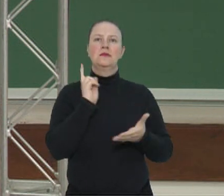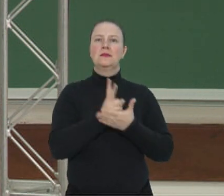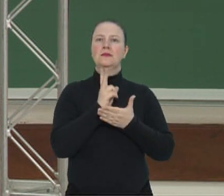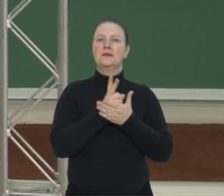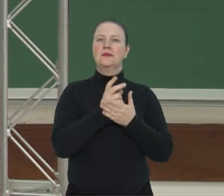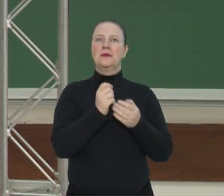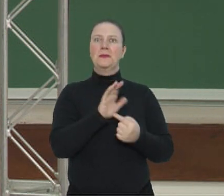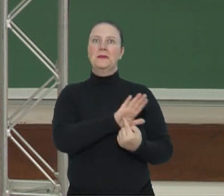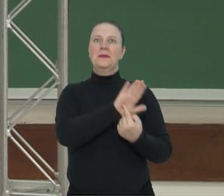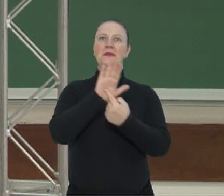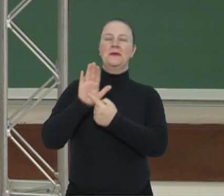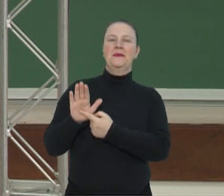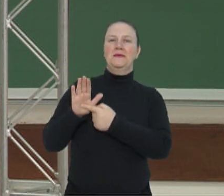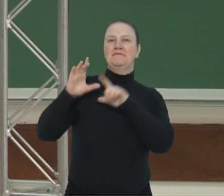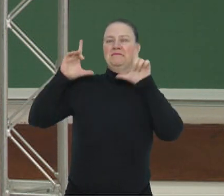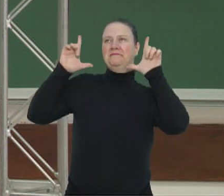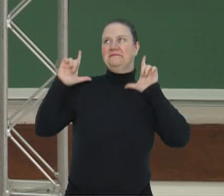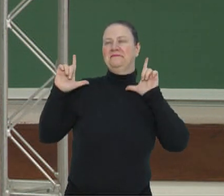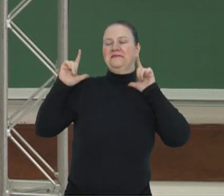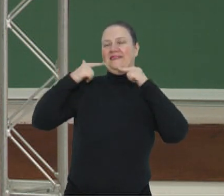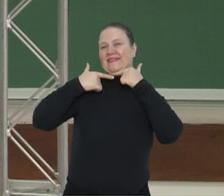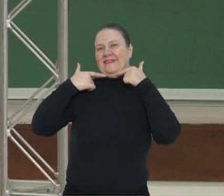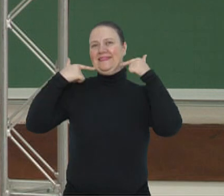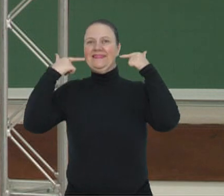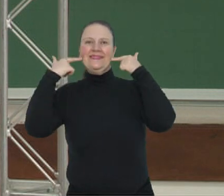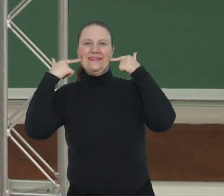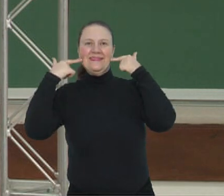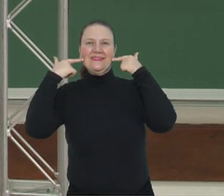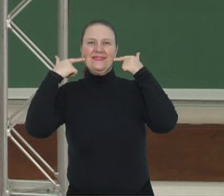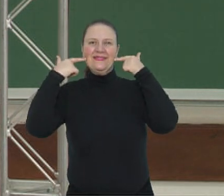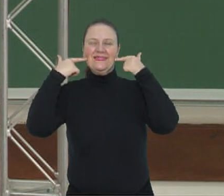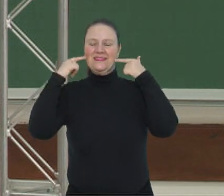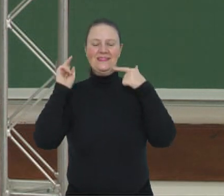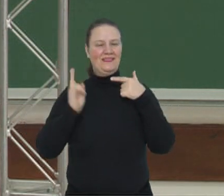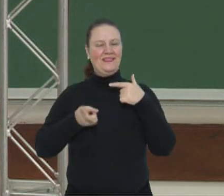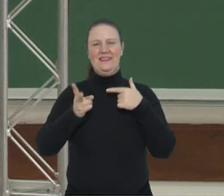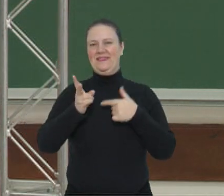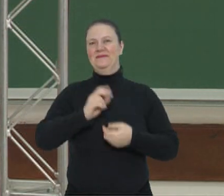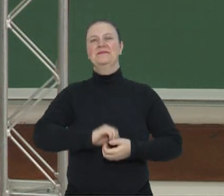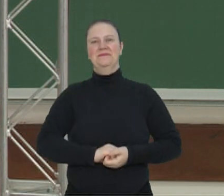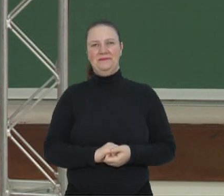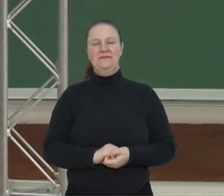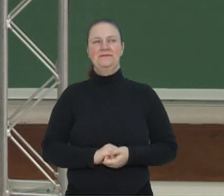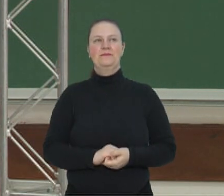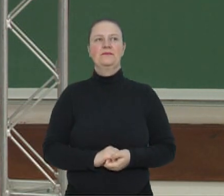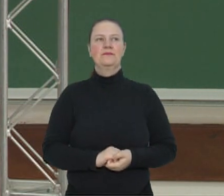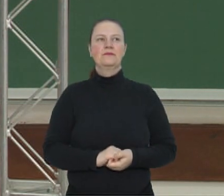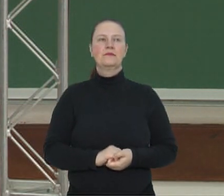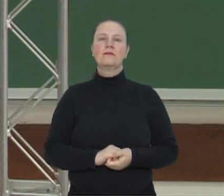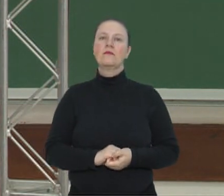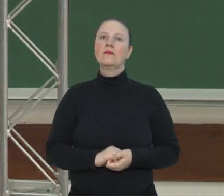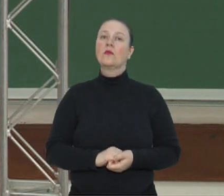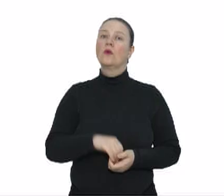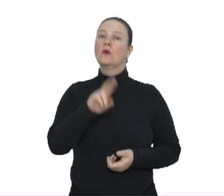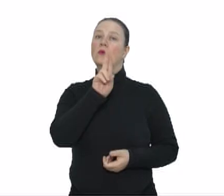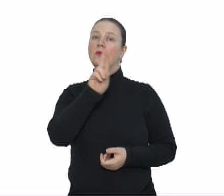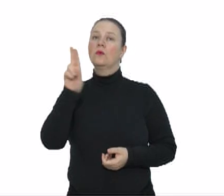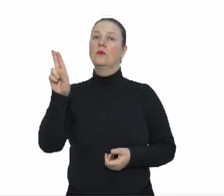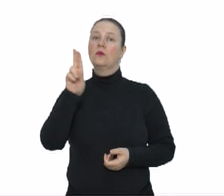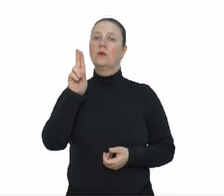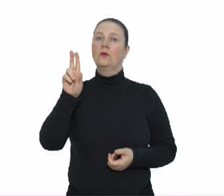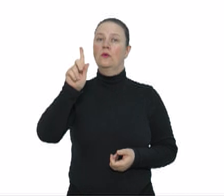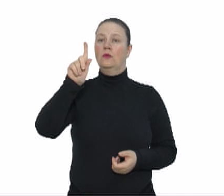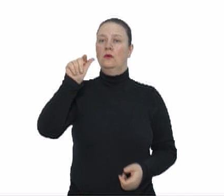nas imagens, nas fotografias, com um sorriso estampado no rosto, ok? O nome dele